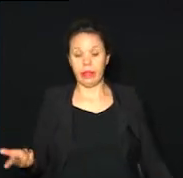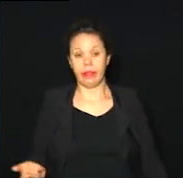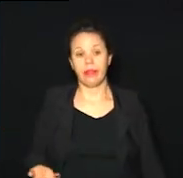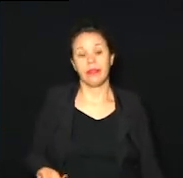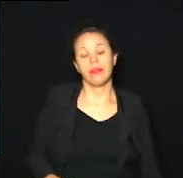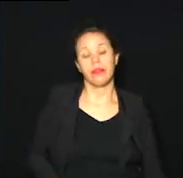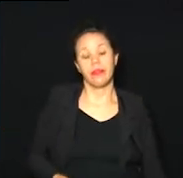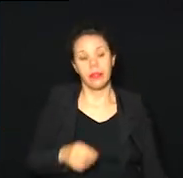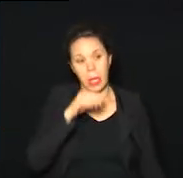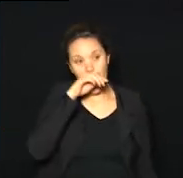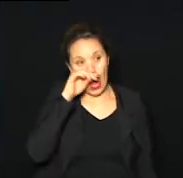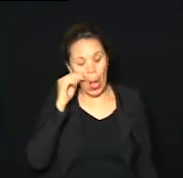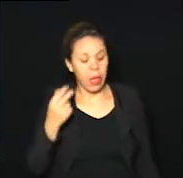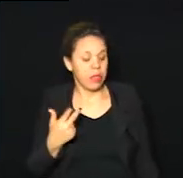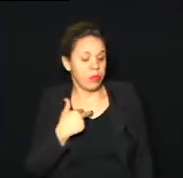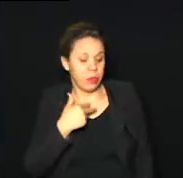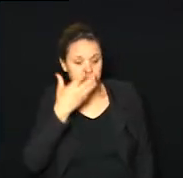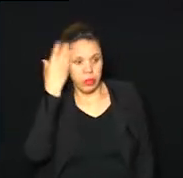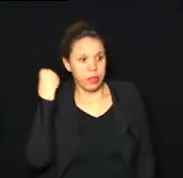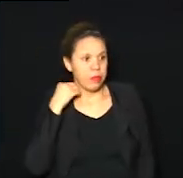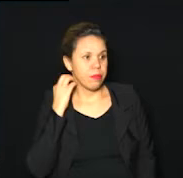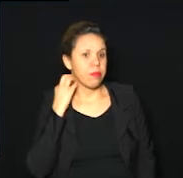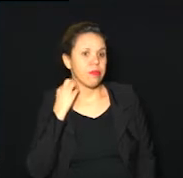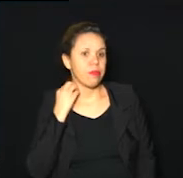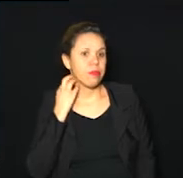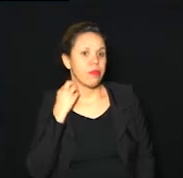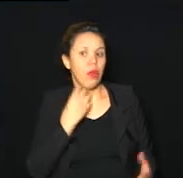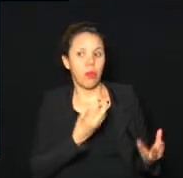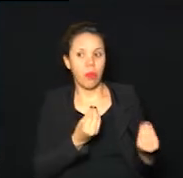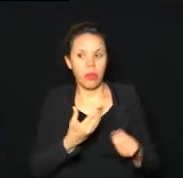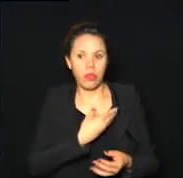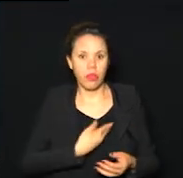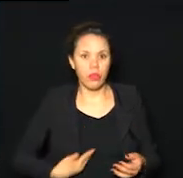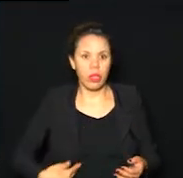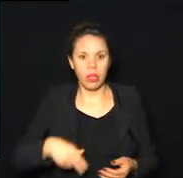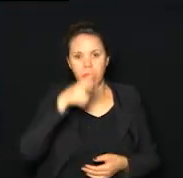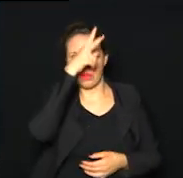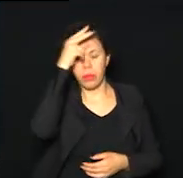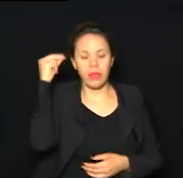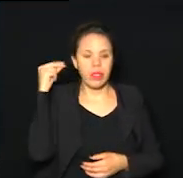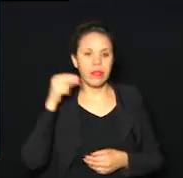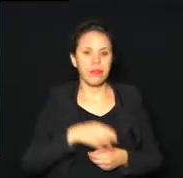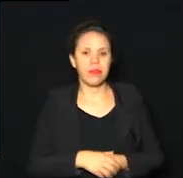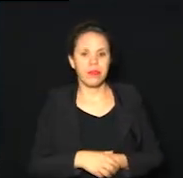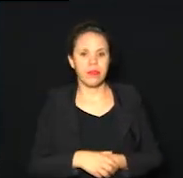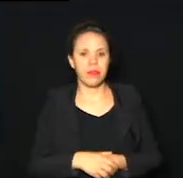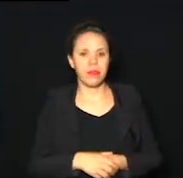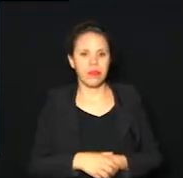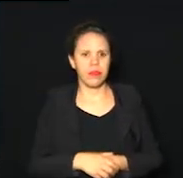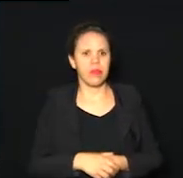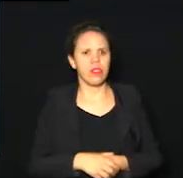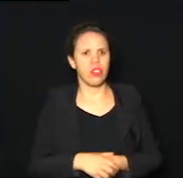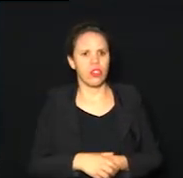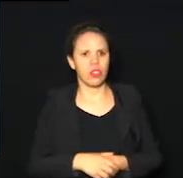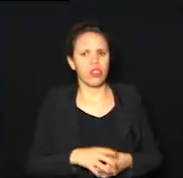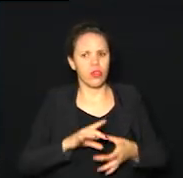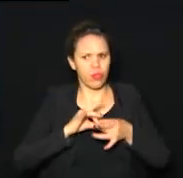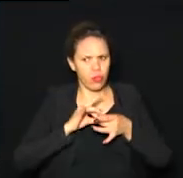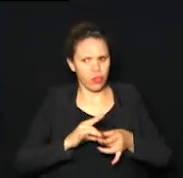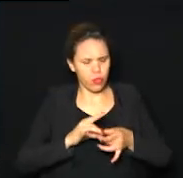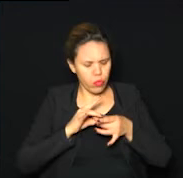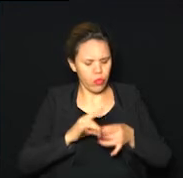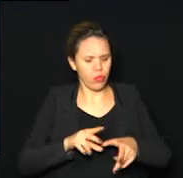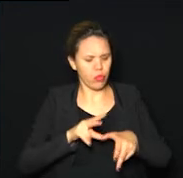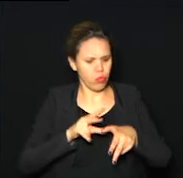Esse é o debate. E não podemos esquecer que muitos governadores e prefeitos marcharam de braços dados com o presidente